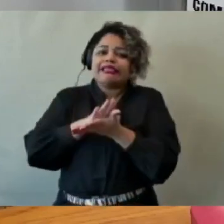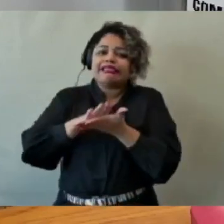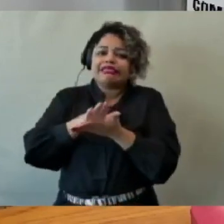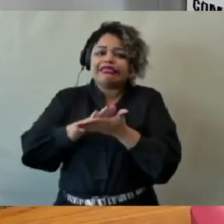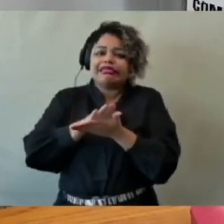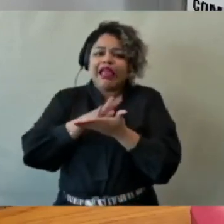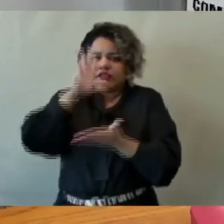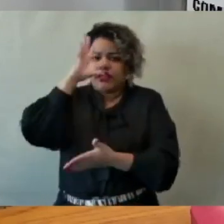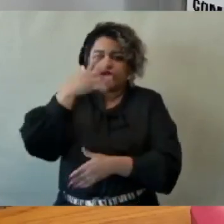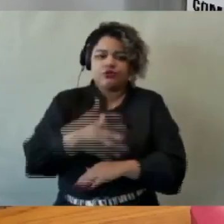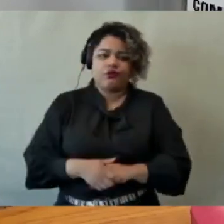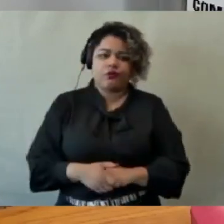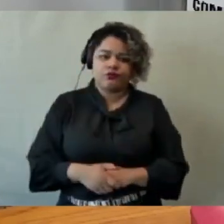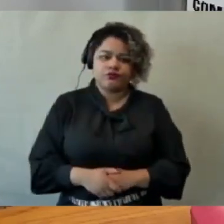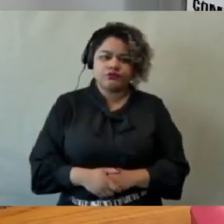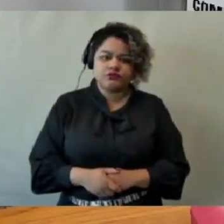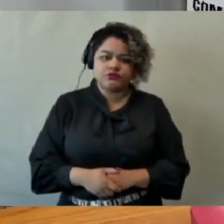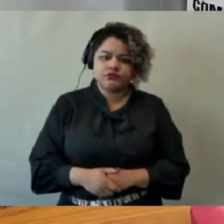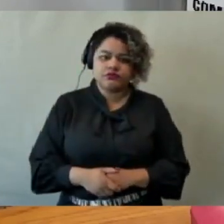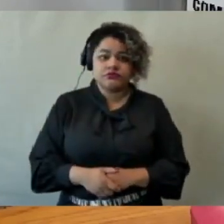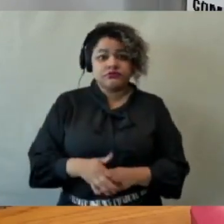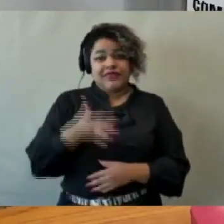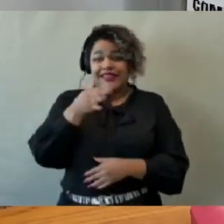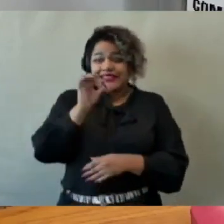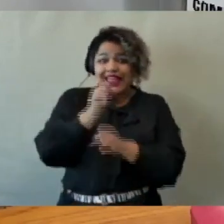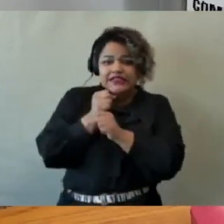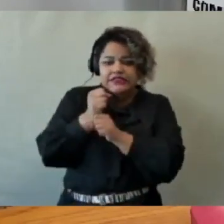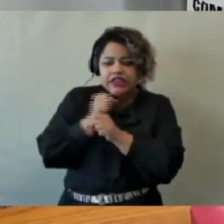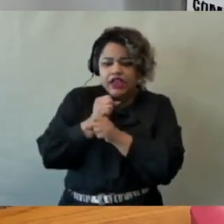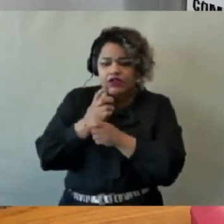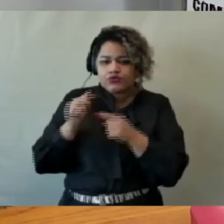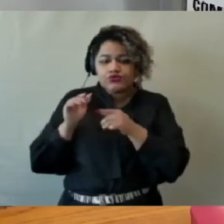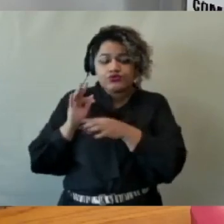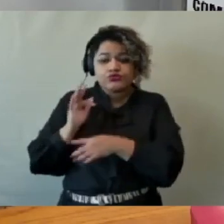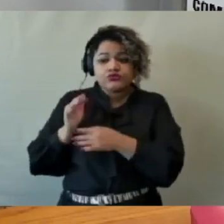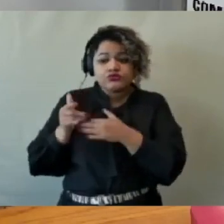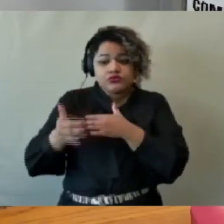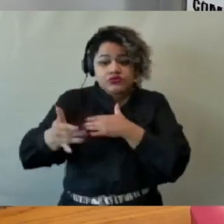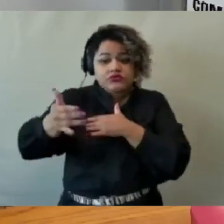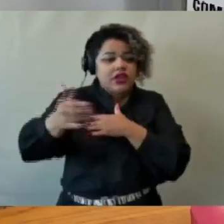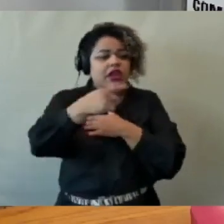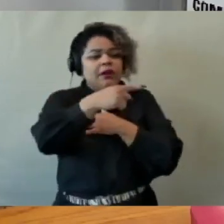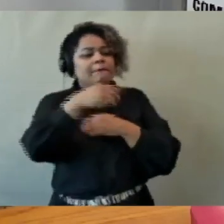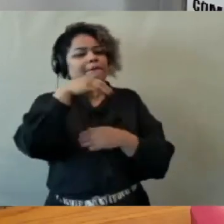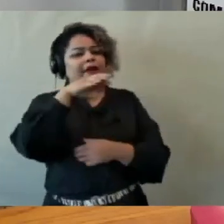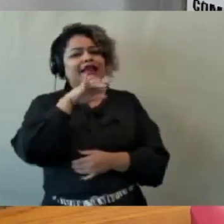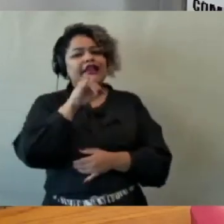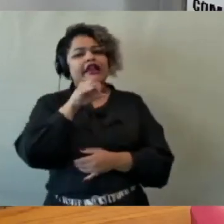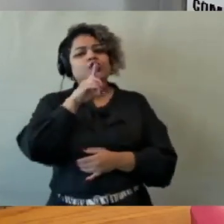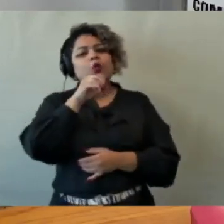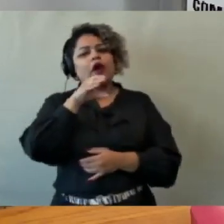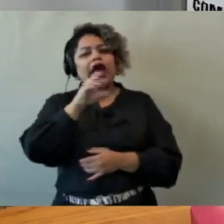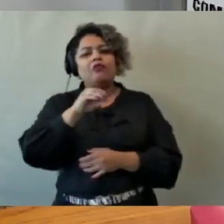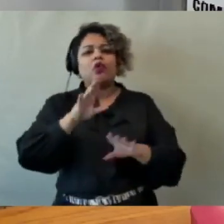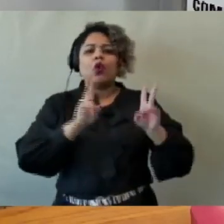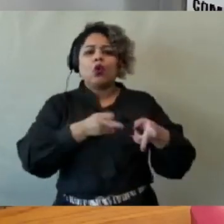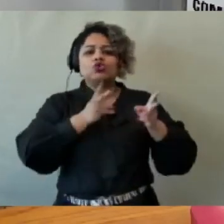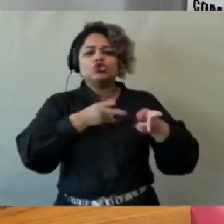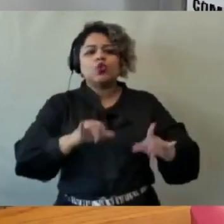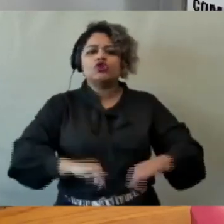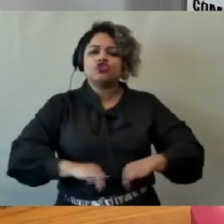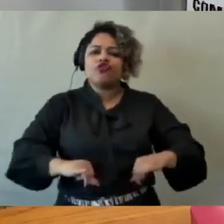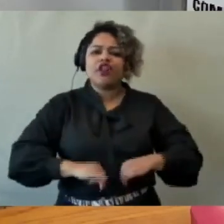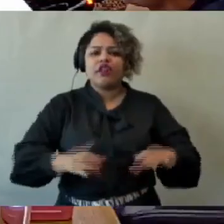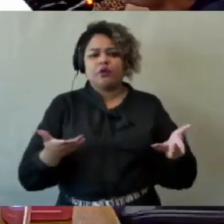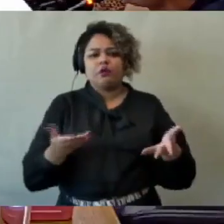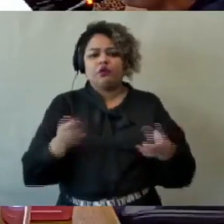Né, Maria do Carmo? 10 anos após, a gente fala assim, Maria do Carmo, você continua sofrendo. Nada foi feito. Então, acho